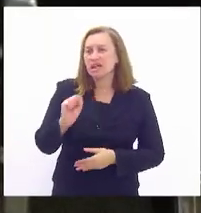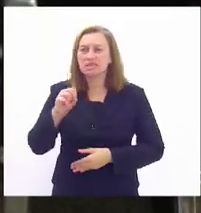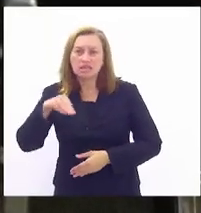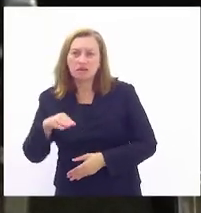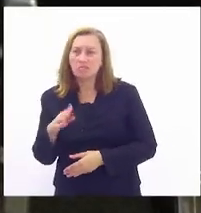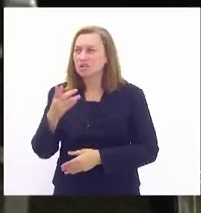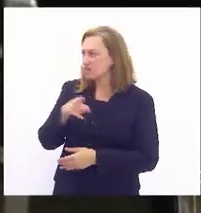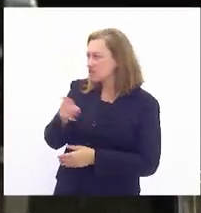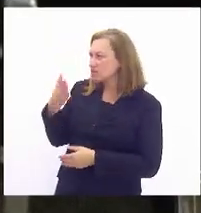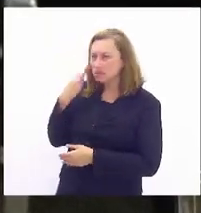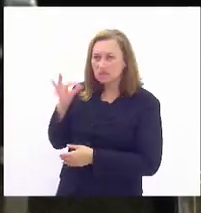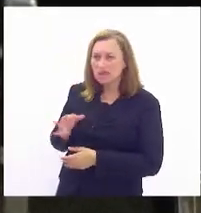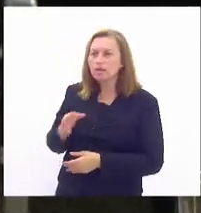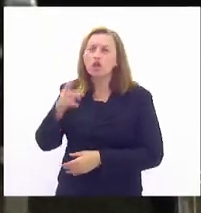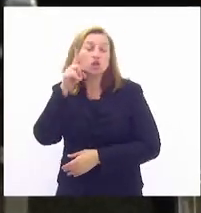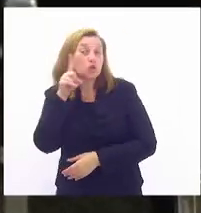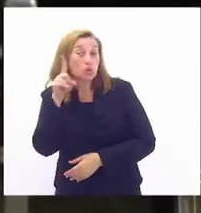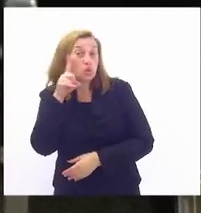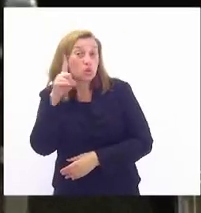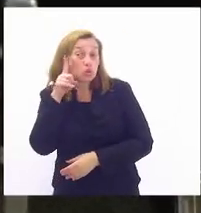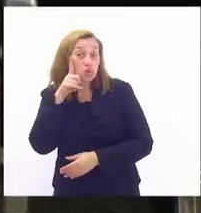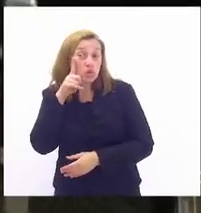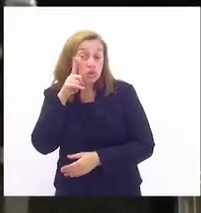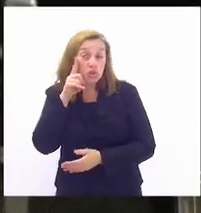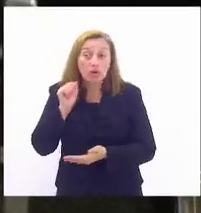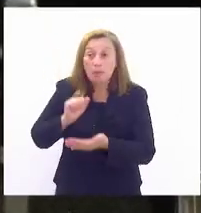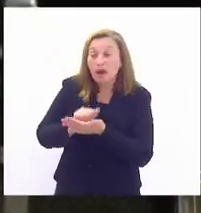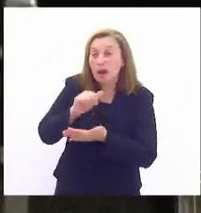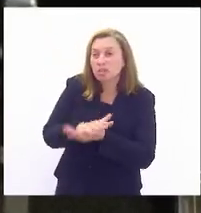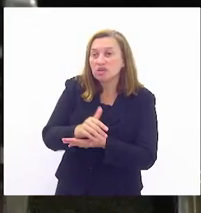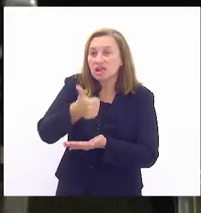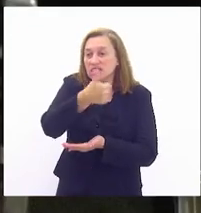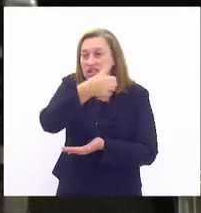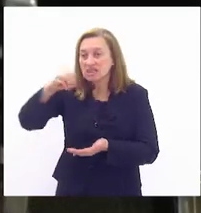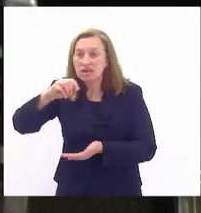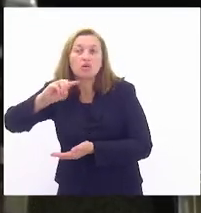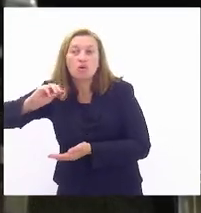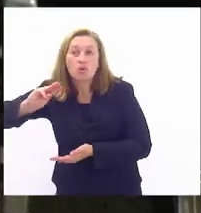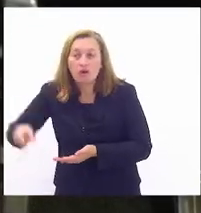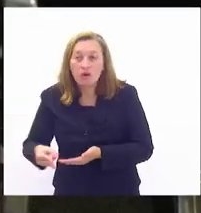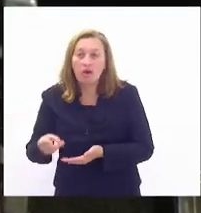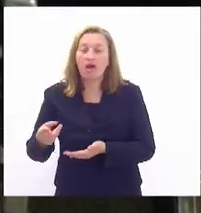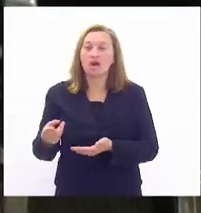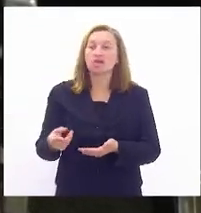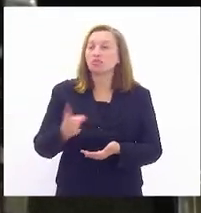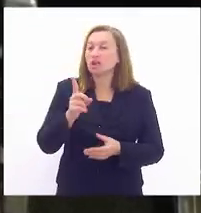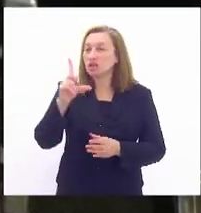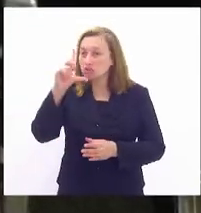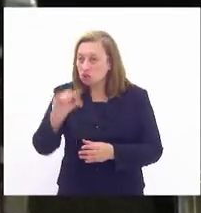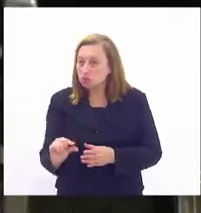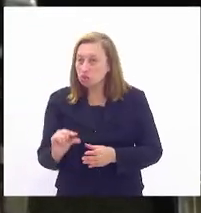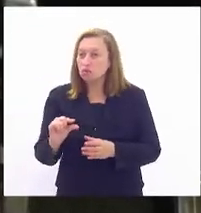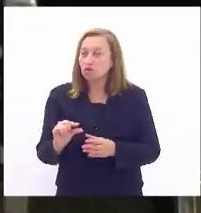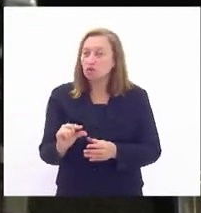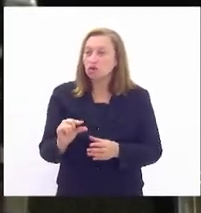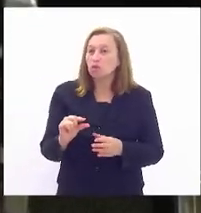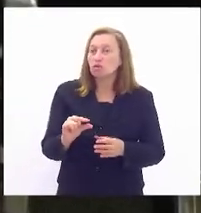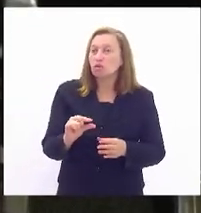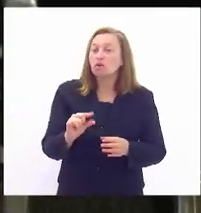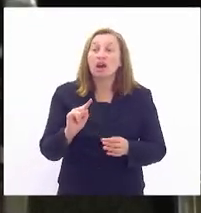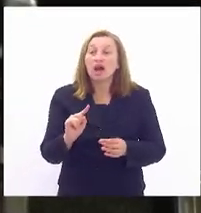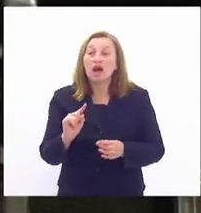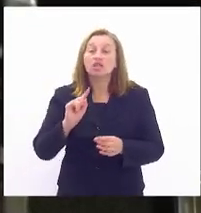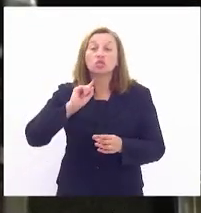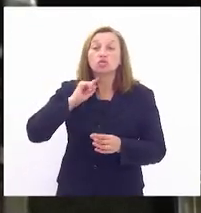sabe, todo dia ela toma uma multa de R$100 mil, porque ela não reduziu a pilha de escória. Está lutando